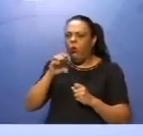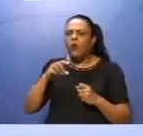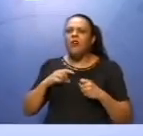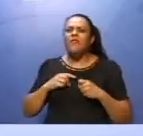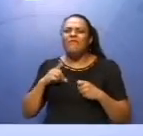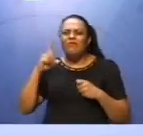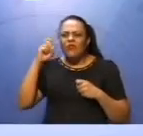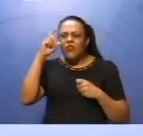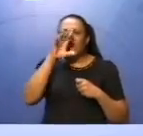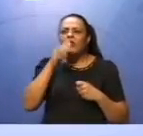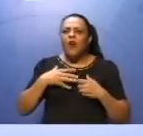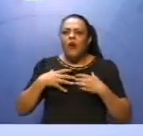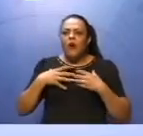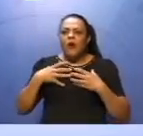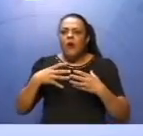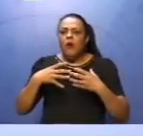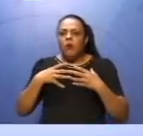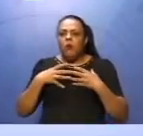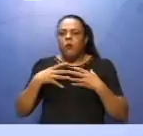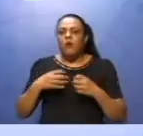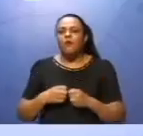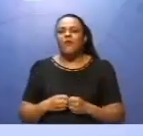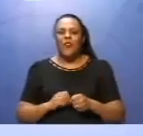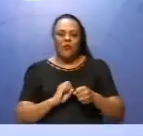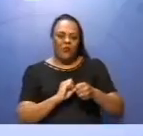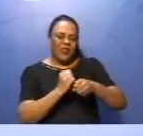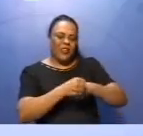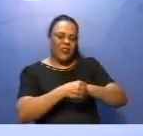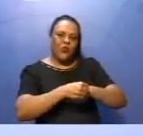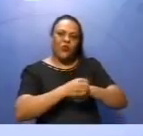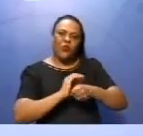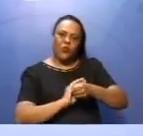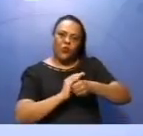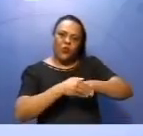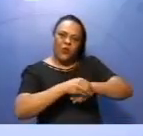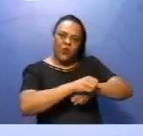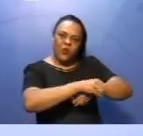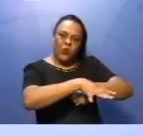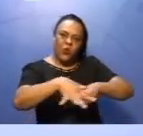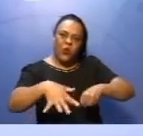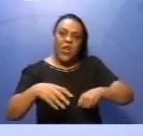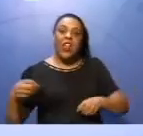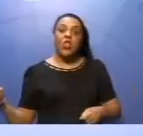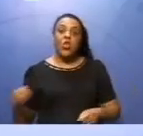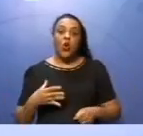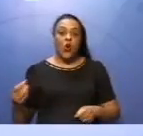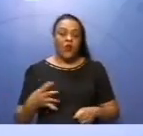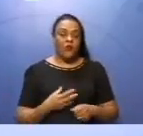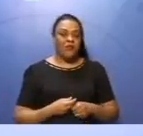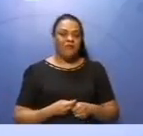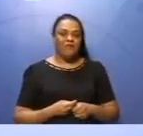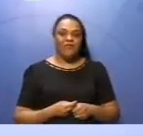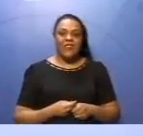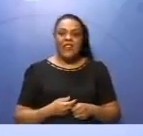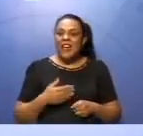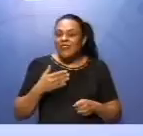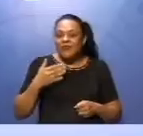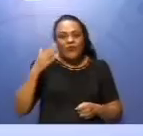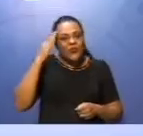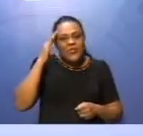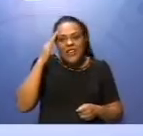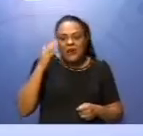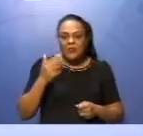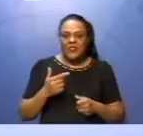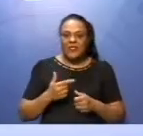Como ela é uma doença nova que ainda está em estudos, a gente não sabe se vão surgir outros sintomas, mas por enquanto